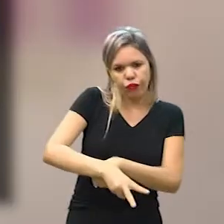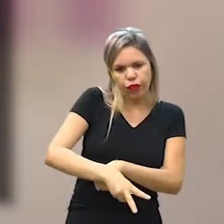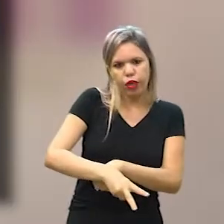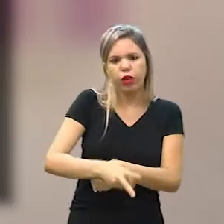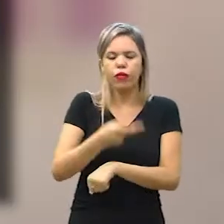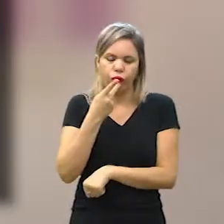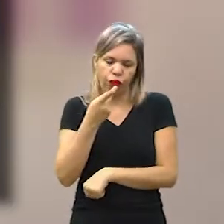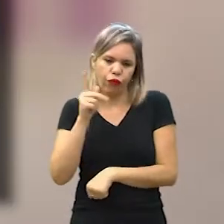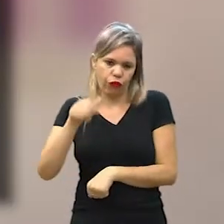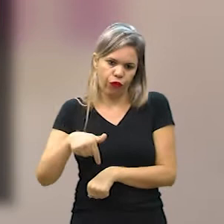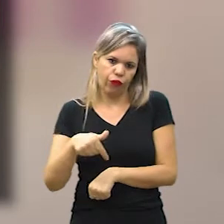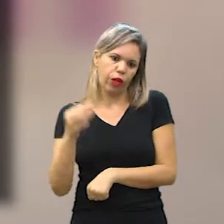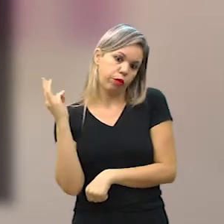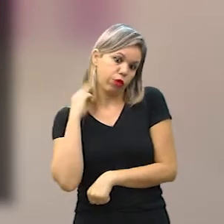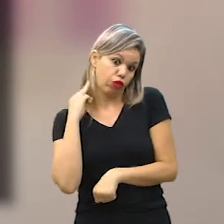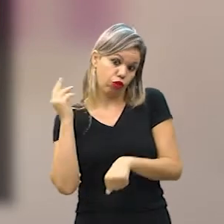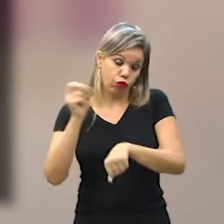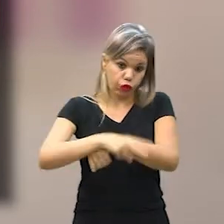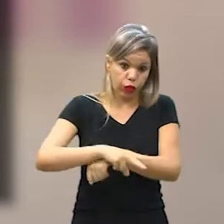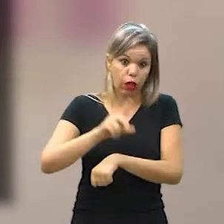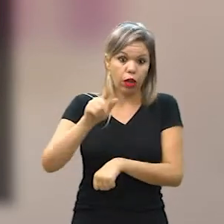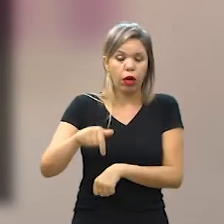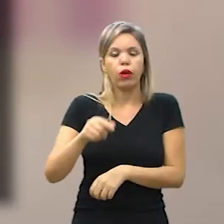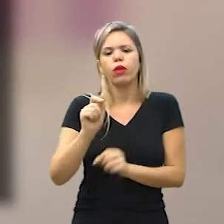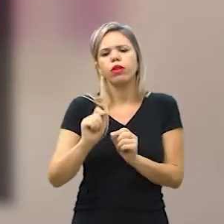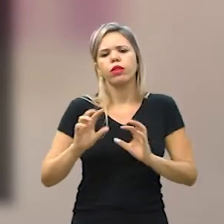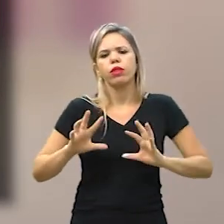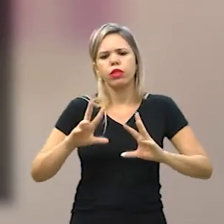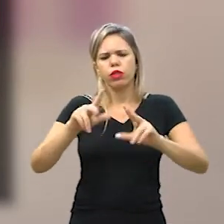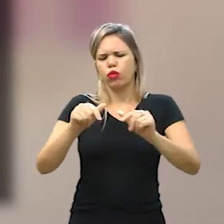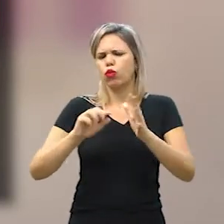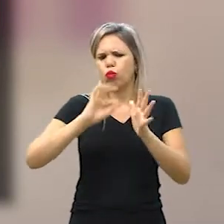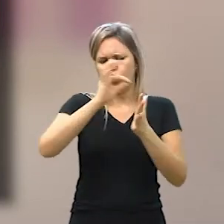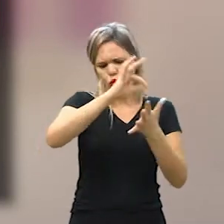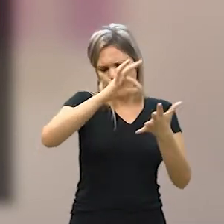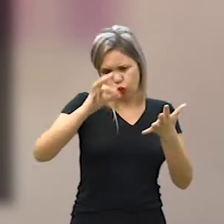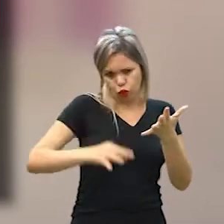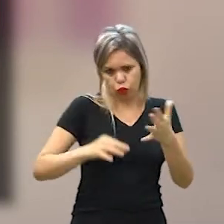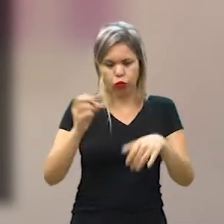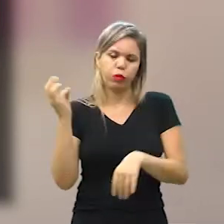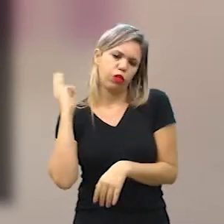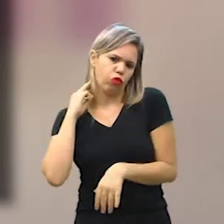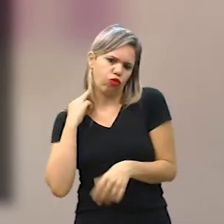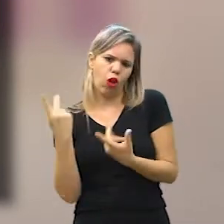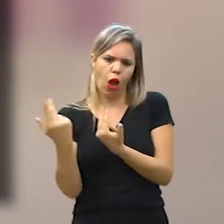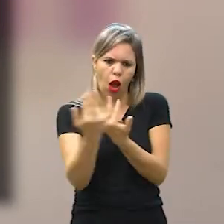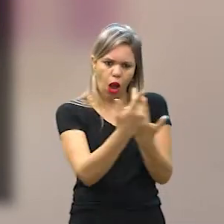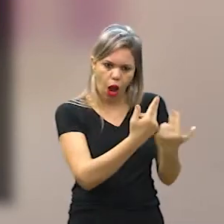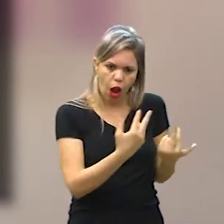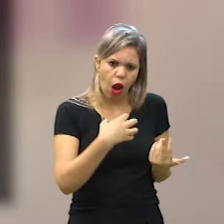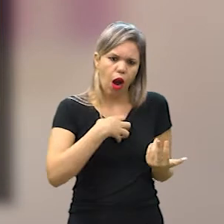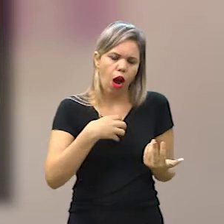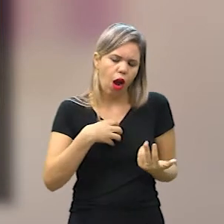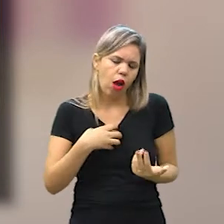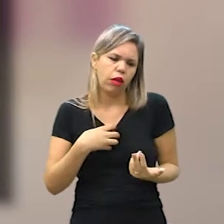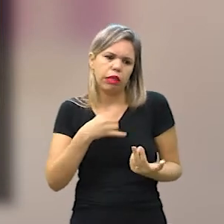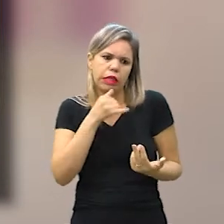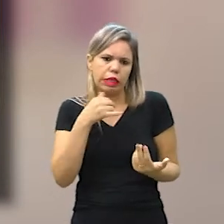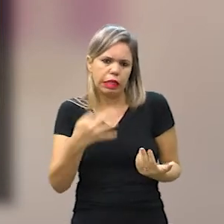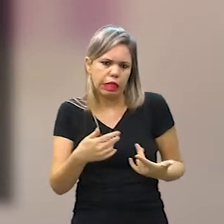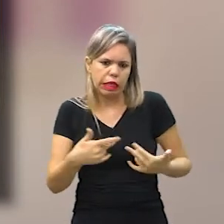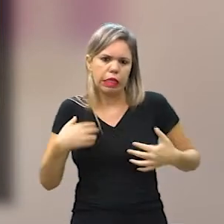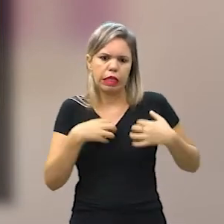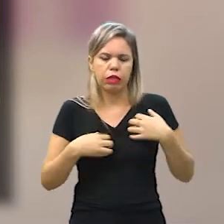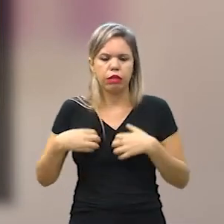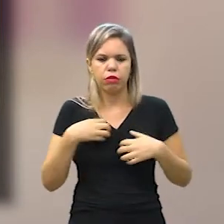Viral? Então, vamos falar da viral, né? A meningite viral, todas as meningites, elas têm os mesmos sintomas, tá? Então,